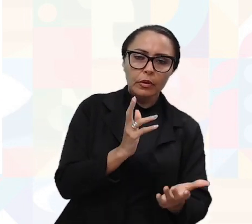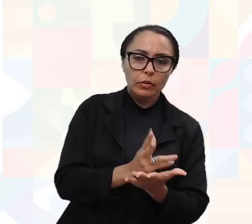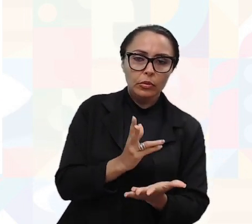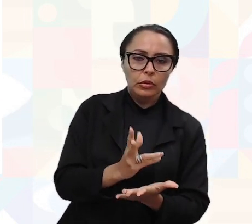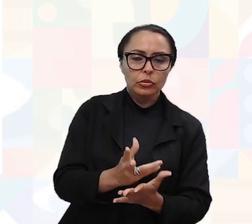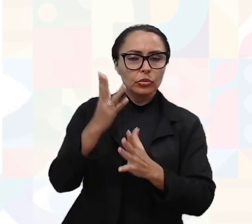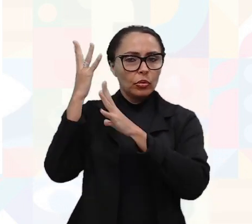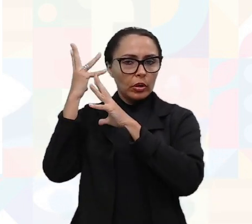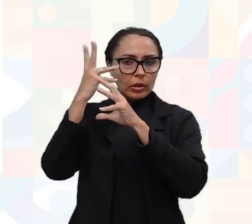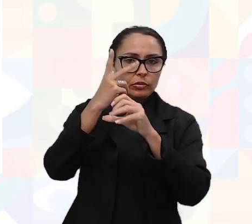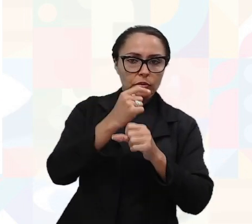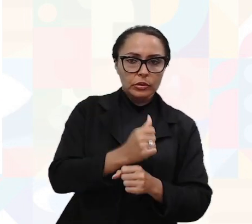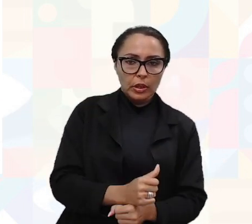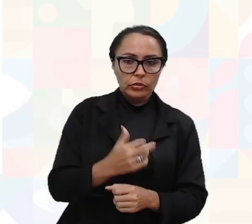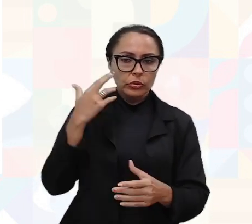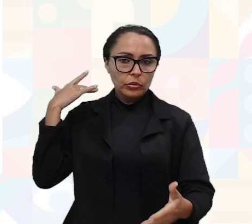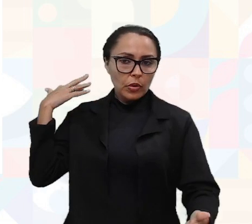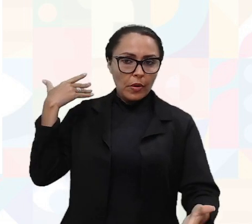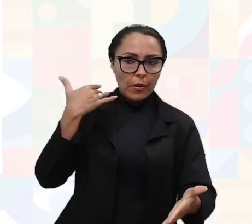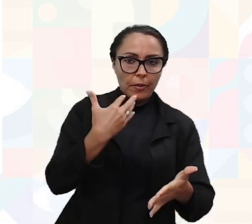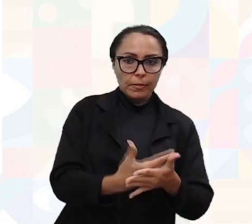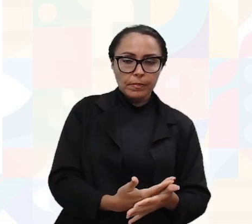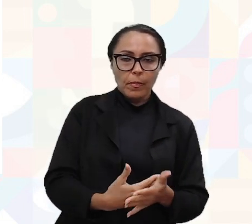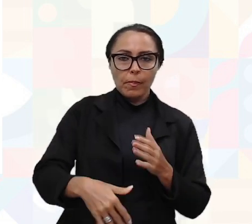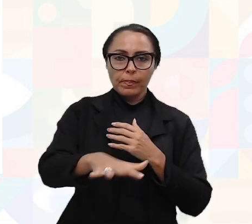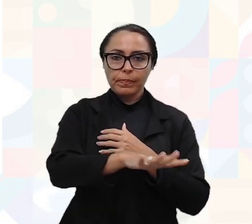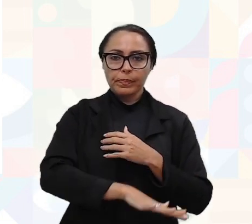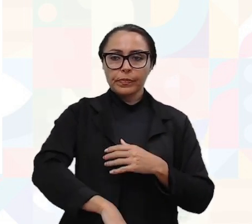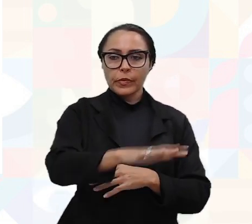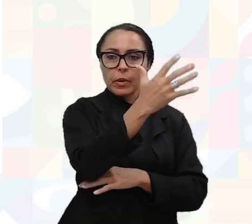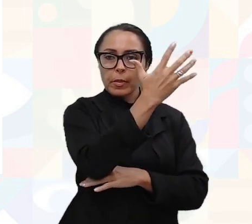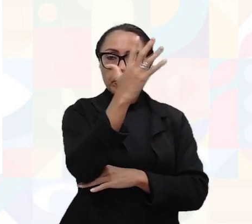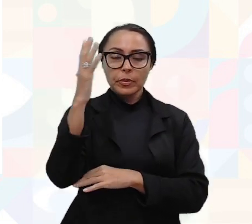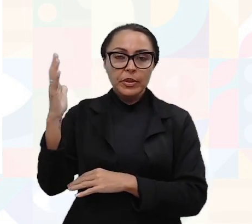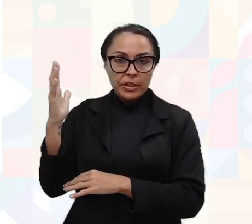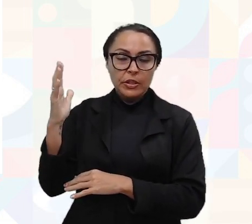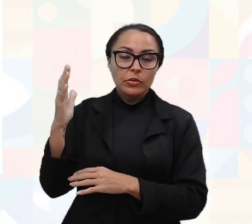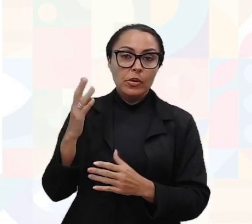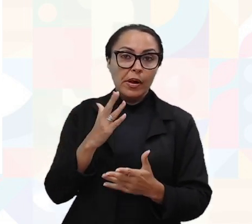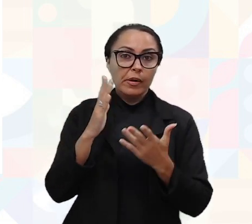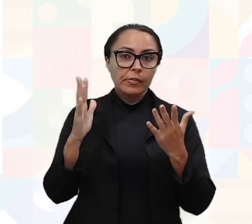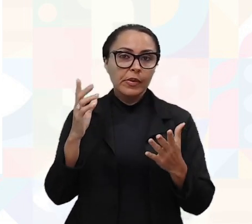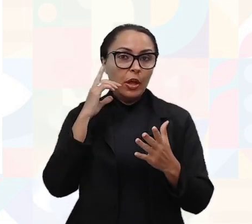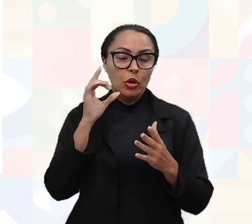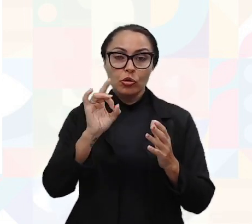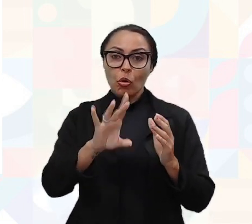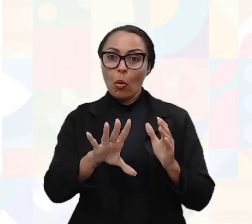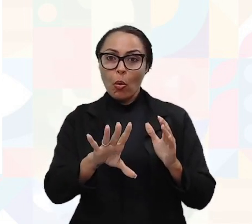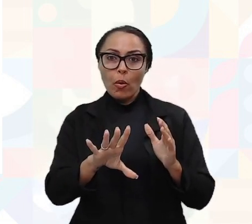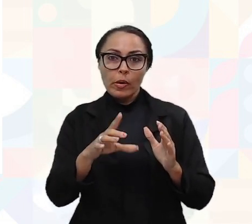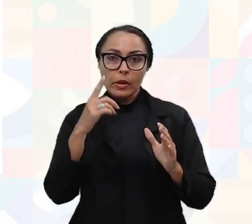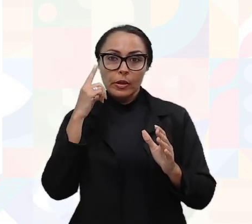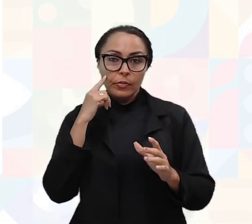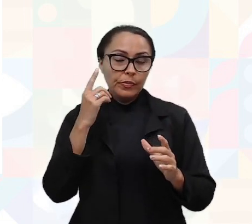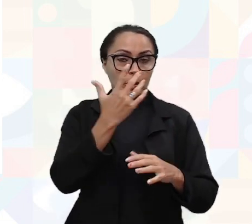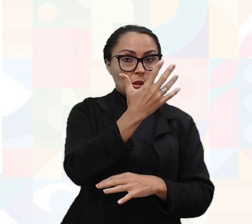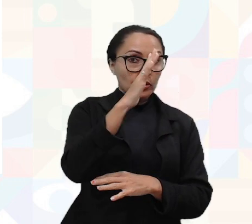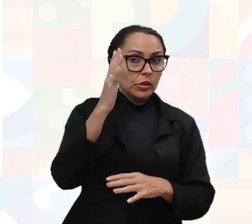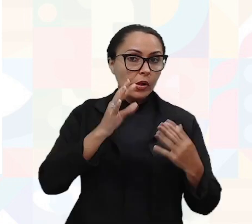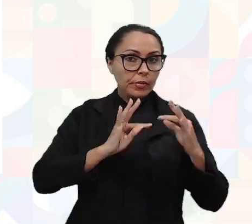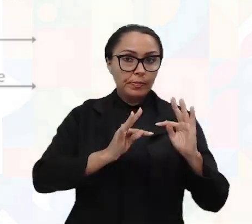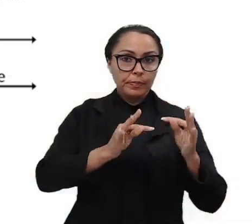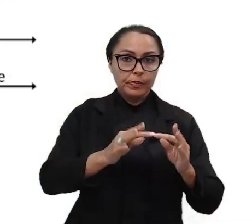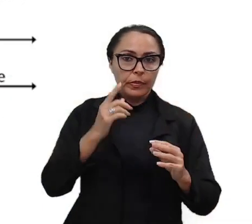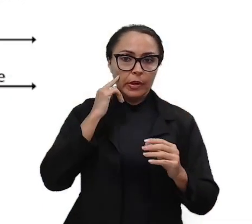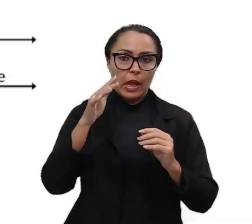resultados e dos impactos provocados no meio ambiente. Meio ambiente que eu falo não é só o meio ambiente da natureza e tecnologia, não, é